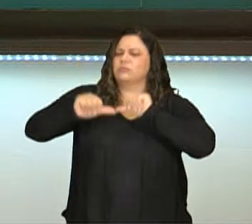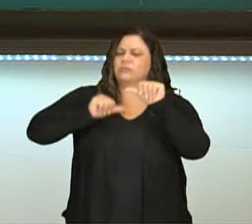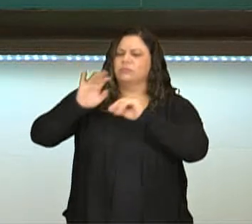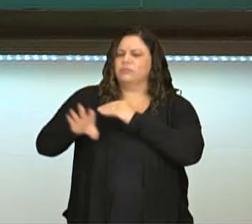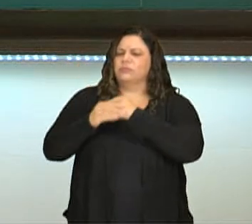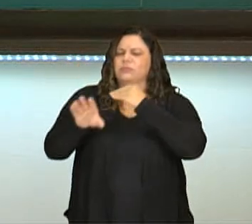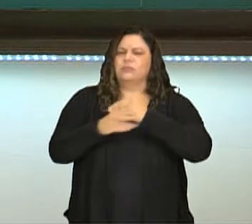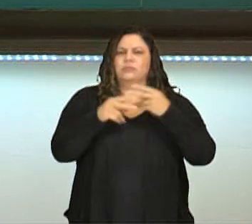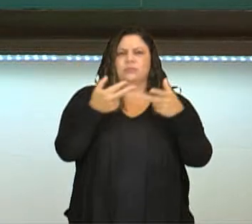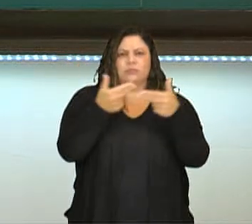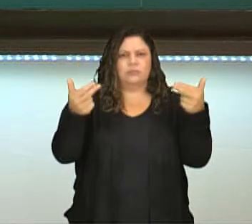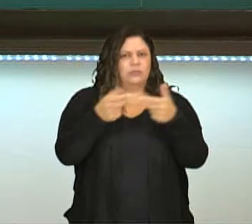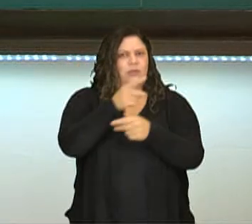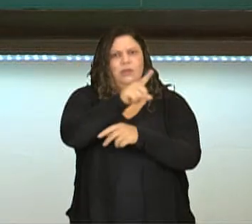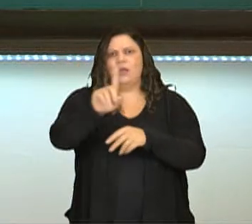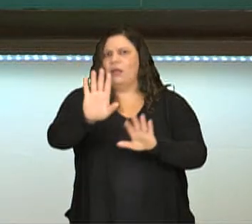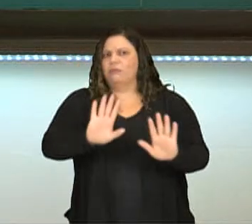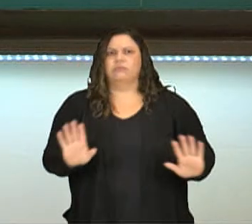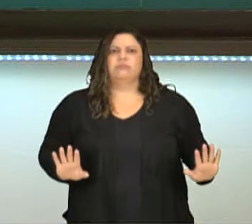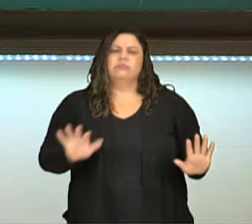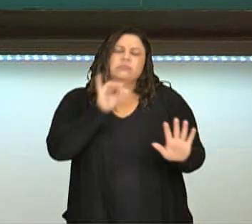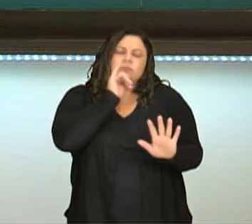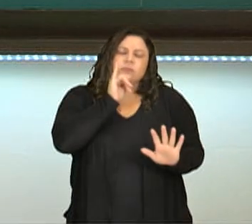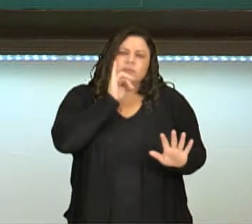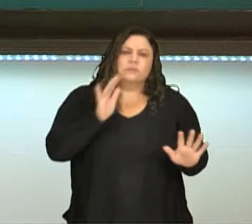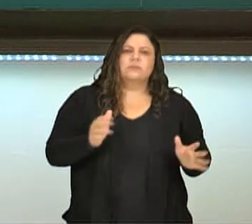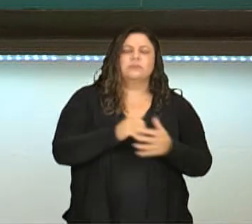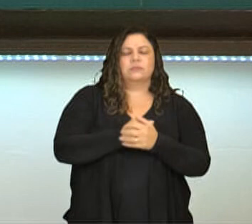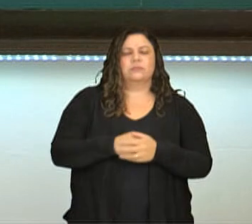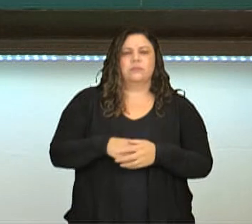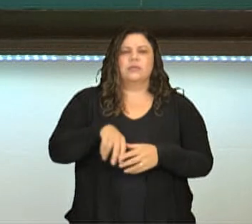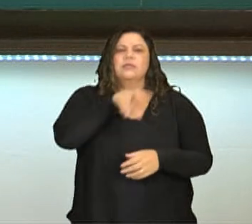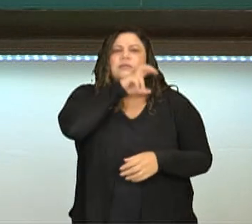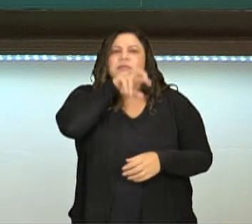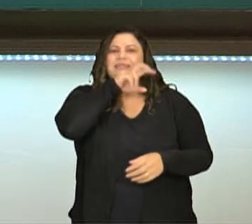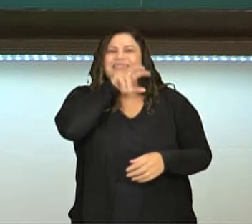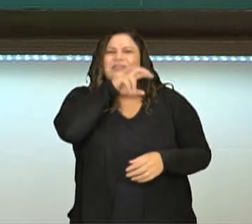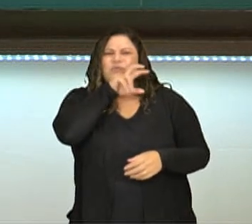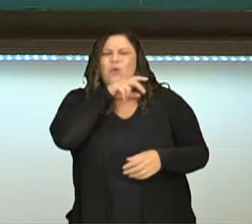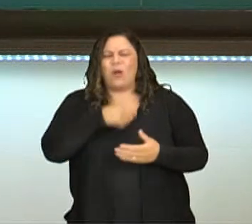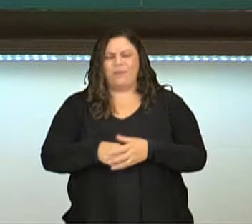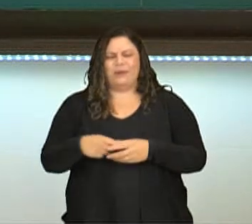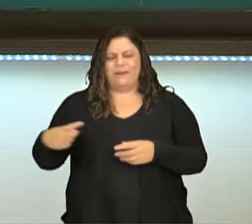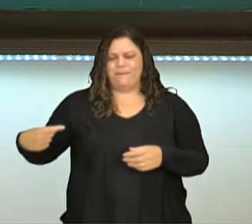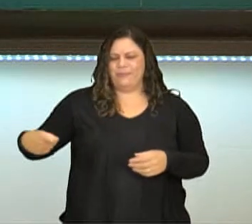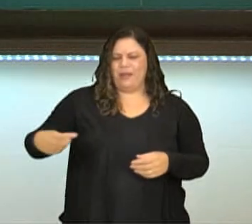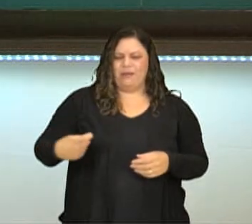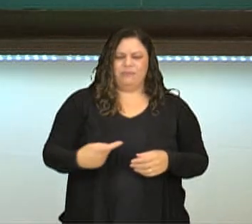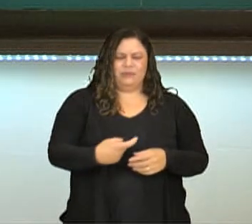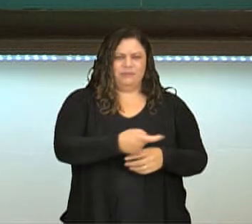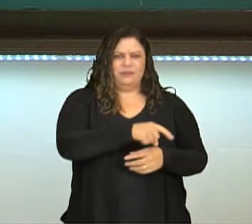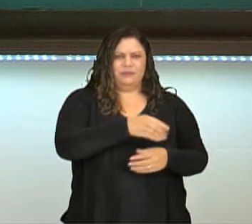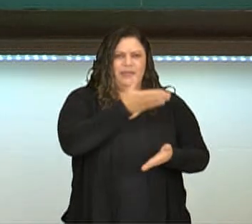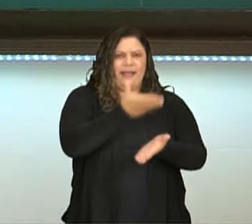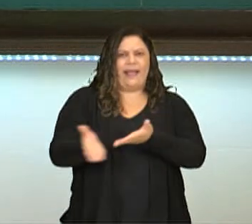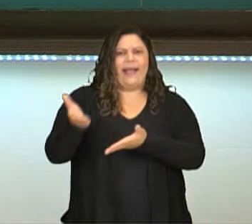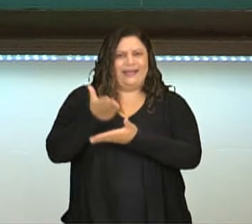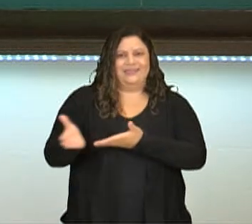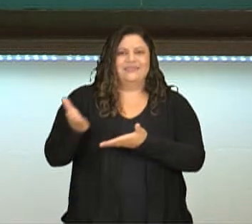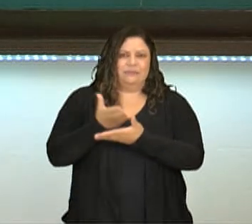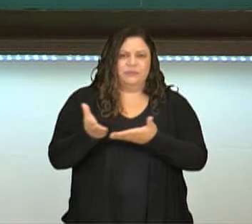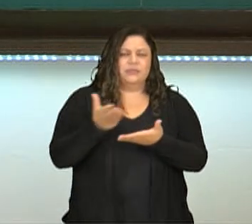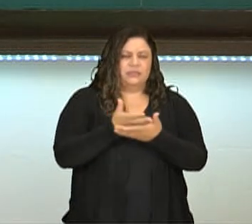acrescentando coisas, e nem sempre assim. Por exemplo, as serpentes, as cobras, elas perderam os membros